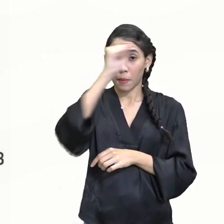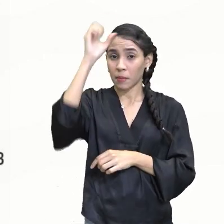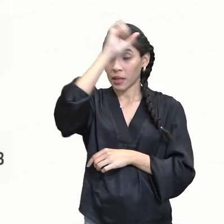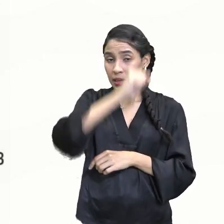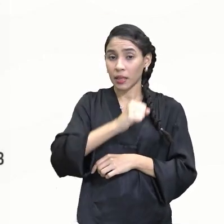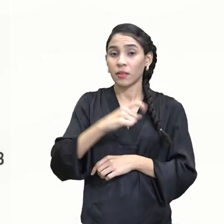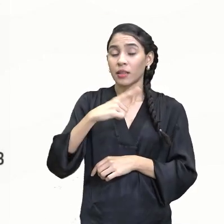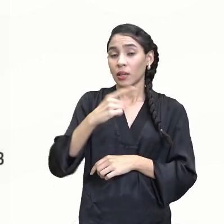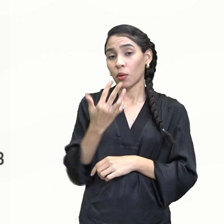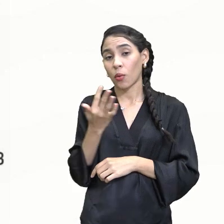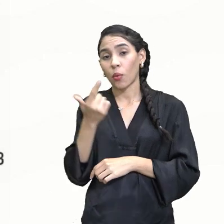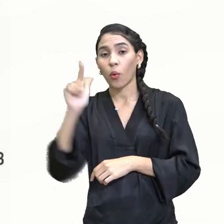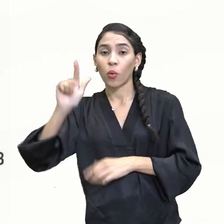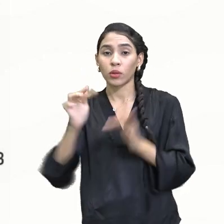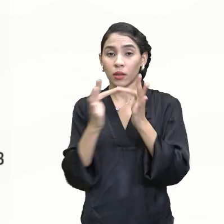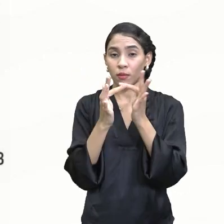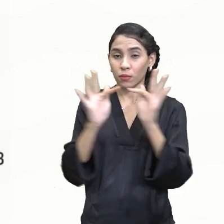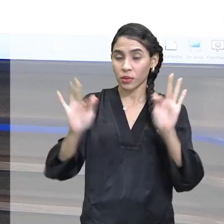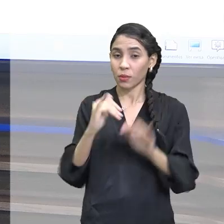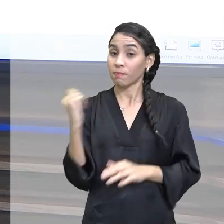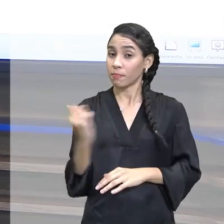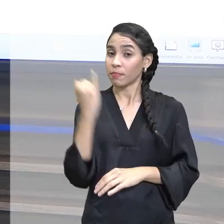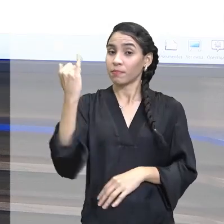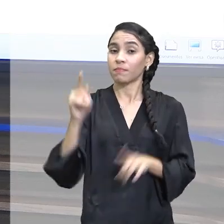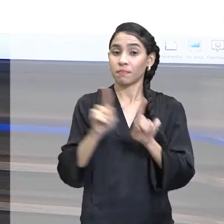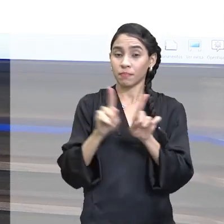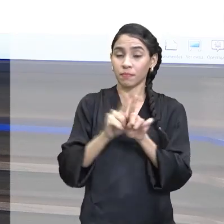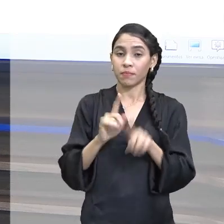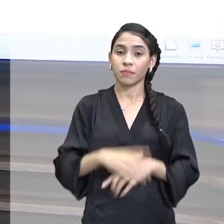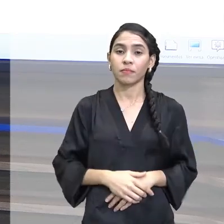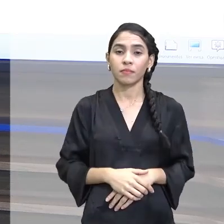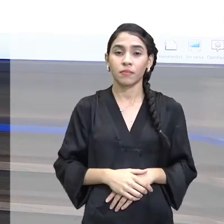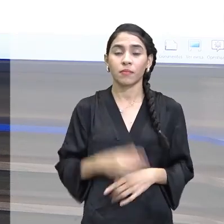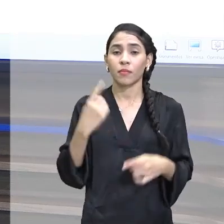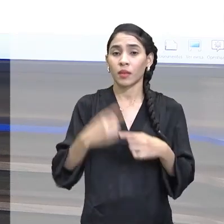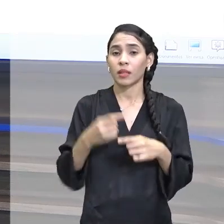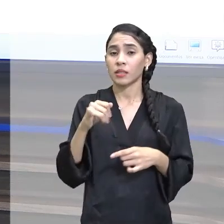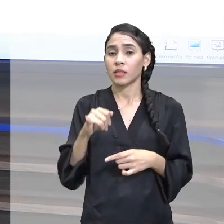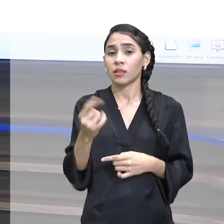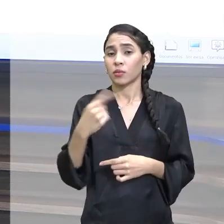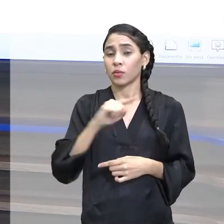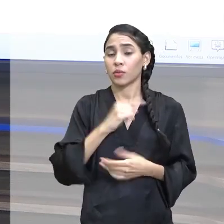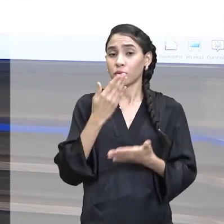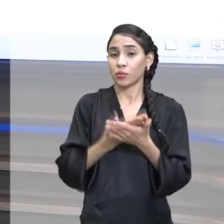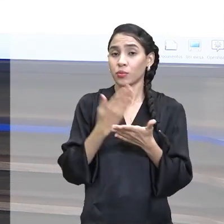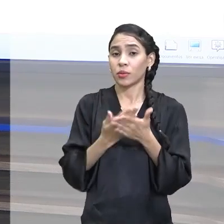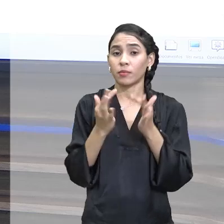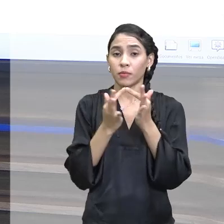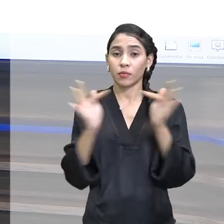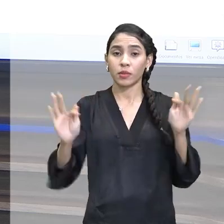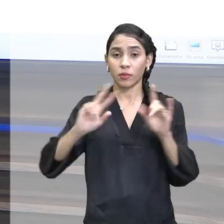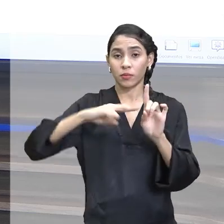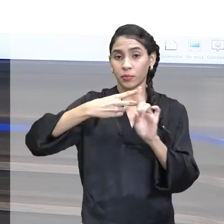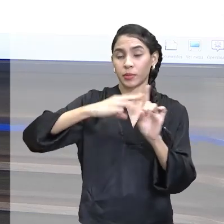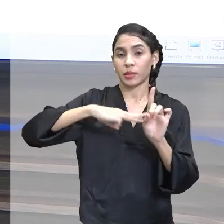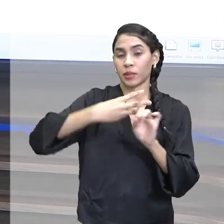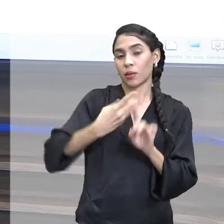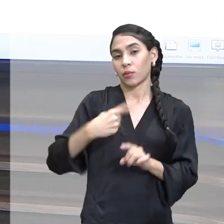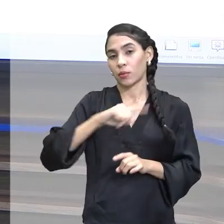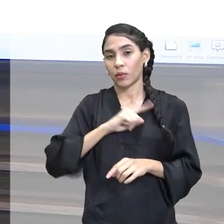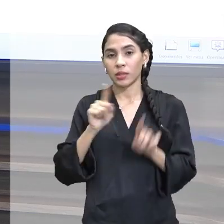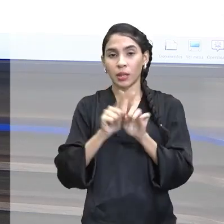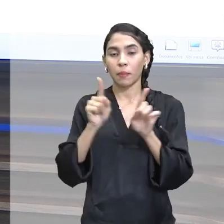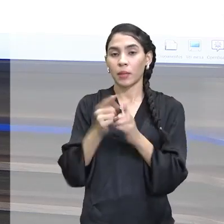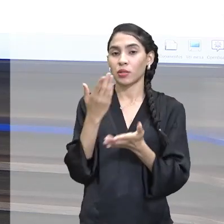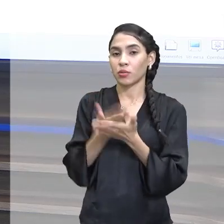uma outra função muito importante também. Porque se nós trabalhamos função exponencial, nós também vamos trabalhar com a